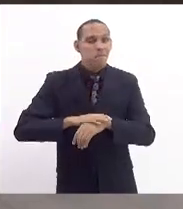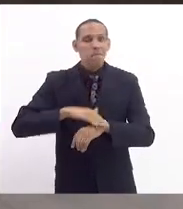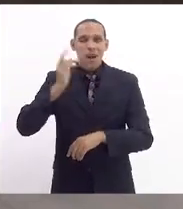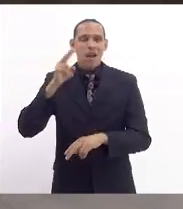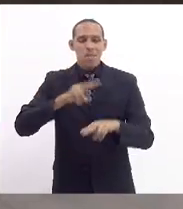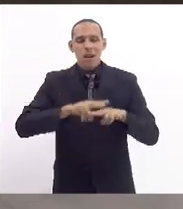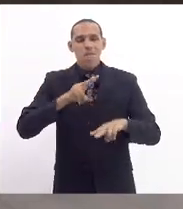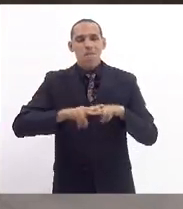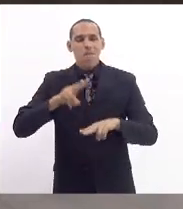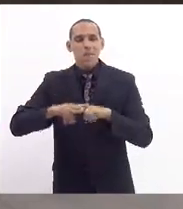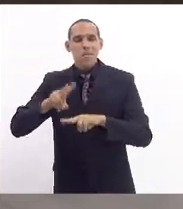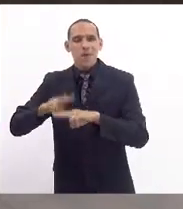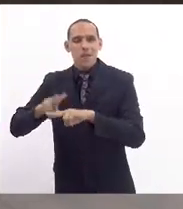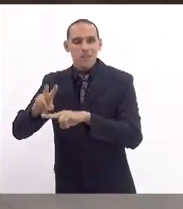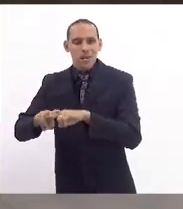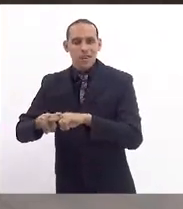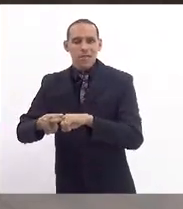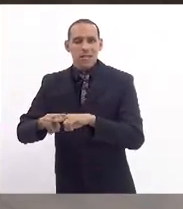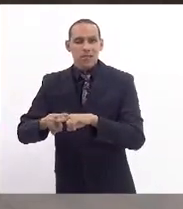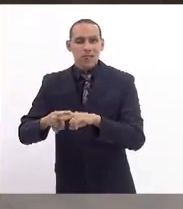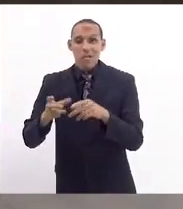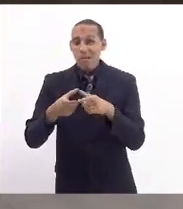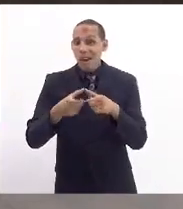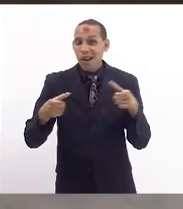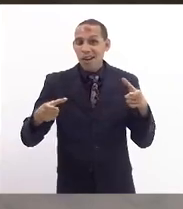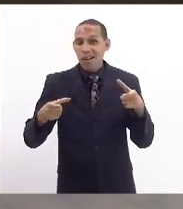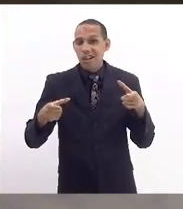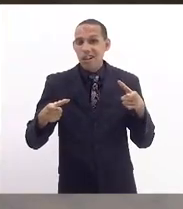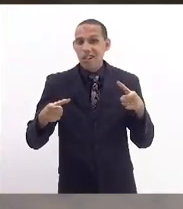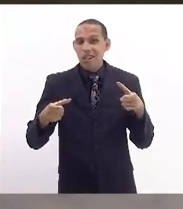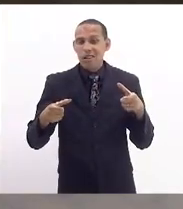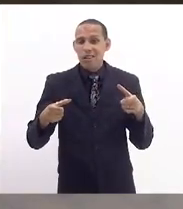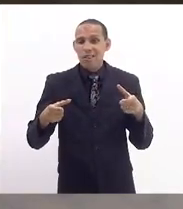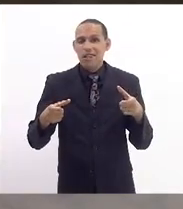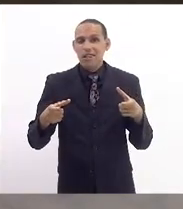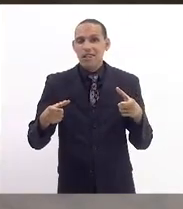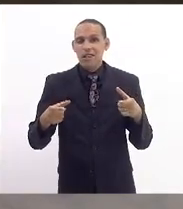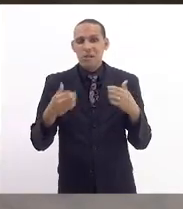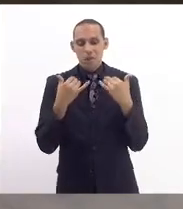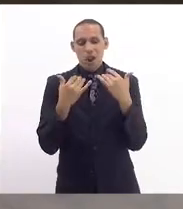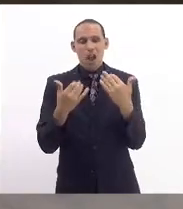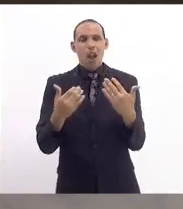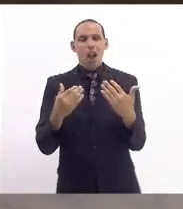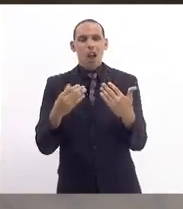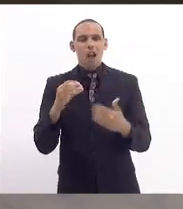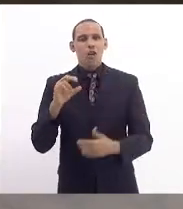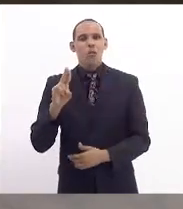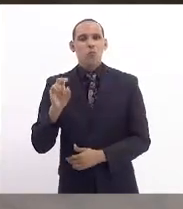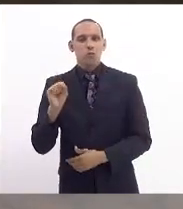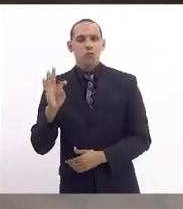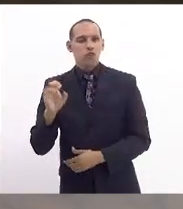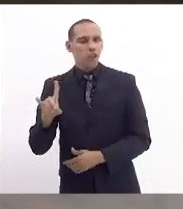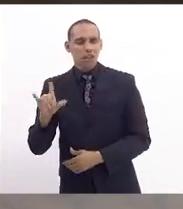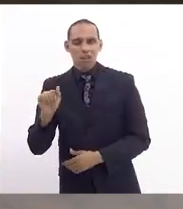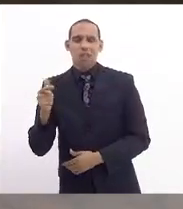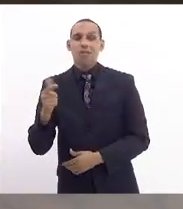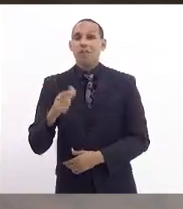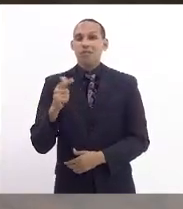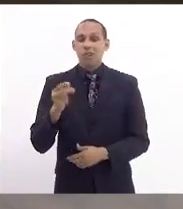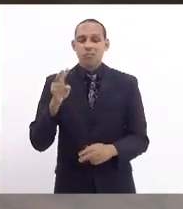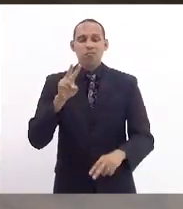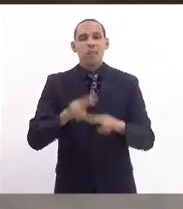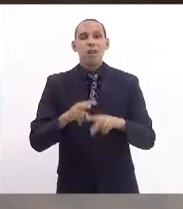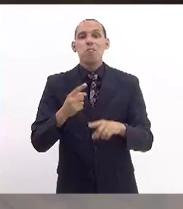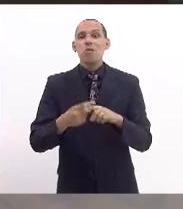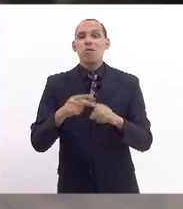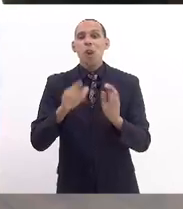encarceradas grande parte delas não passou por audiência de Custódia e foram encarcerados se